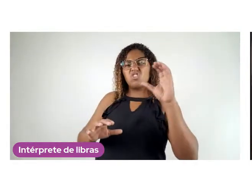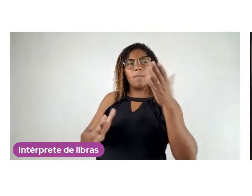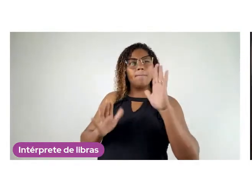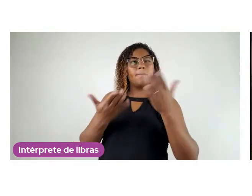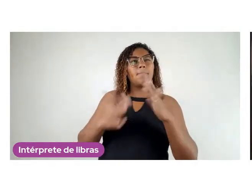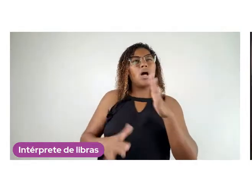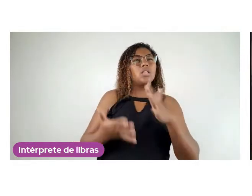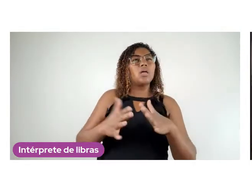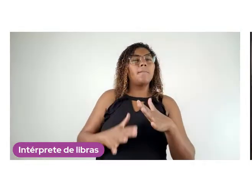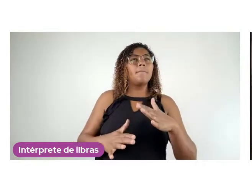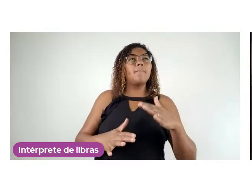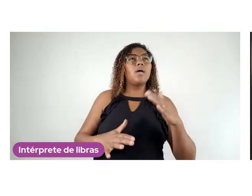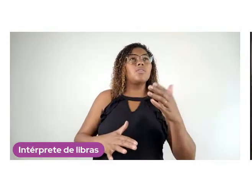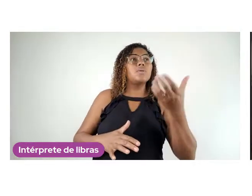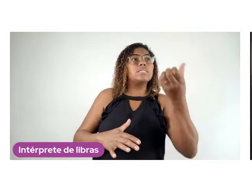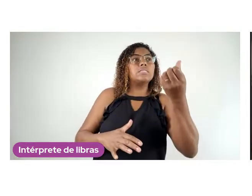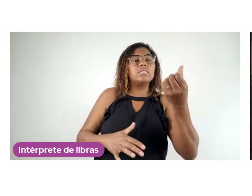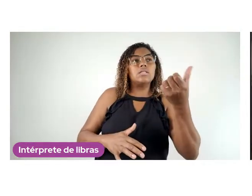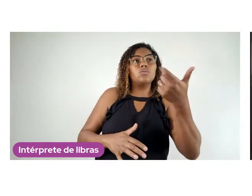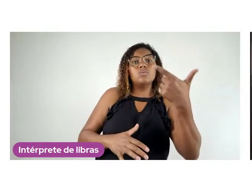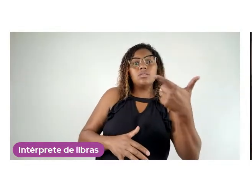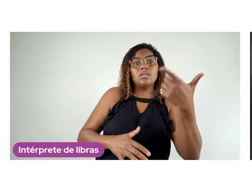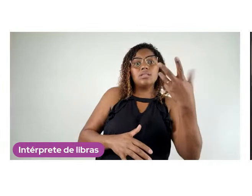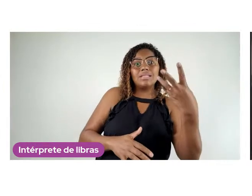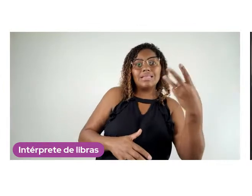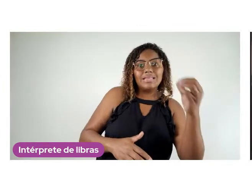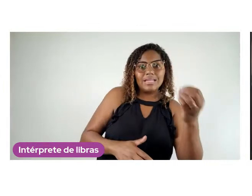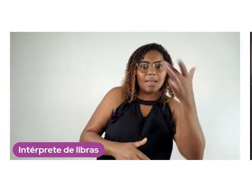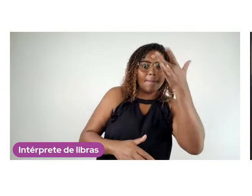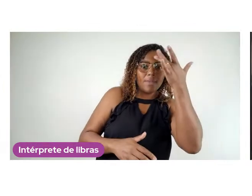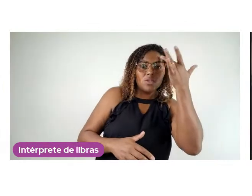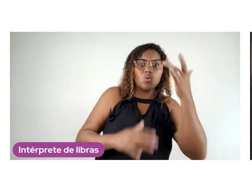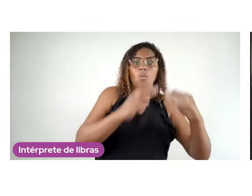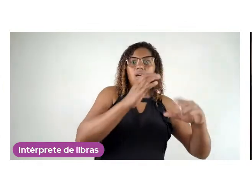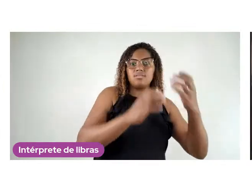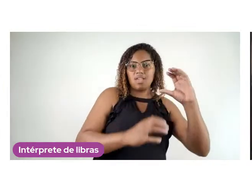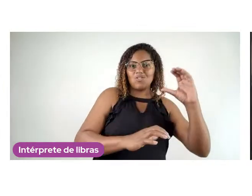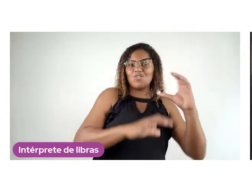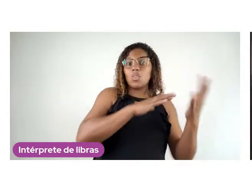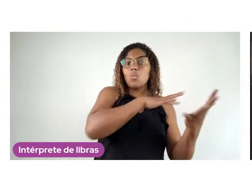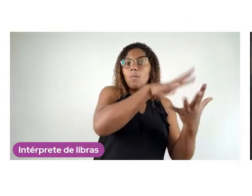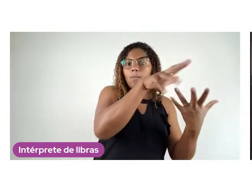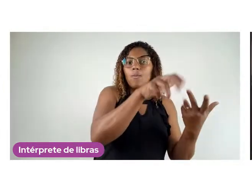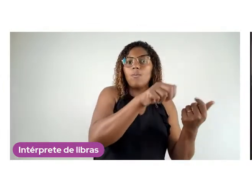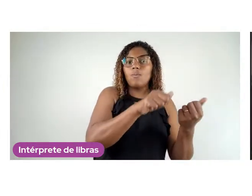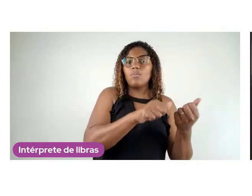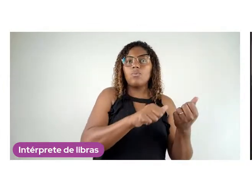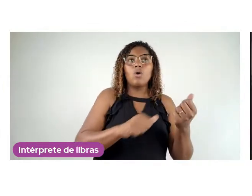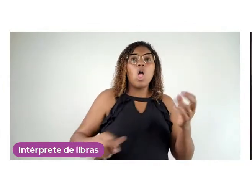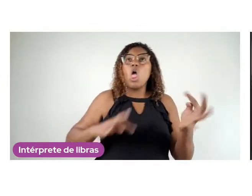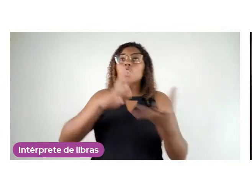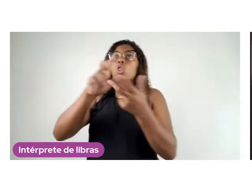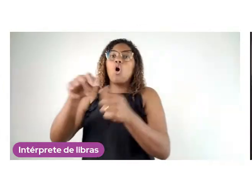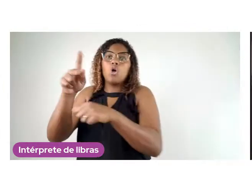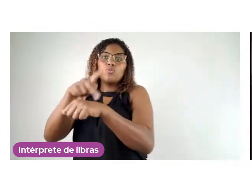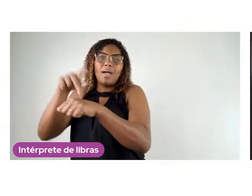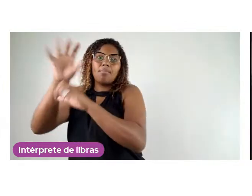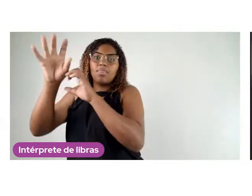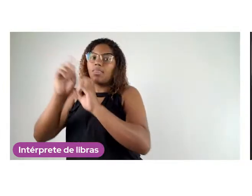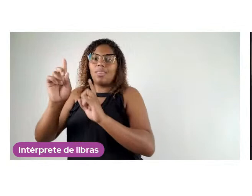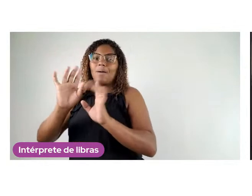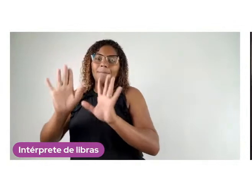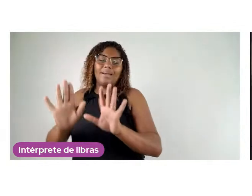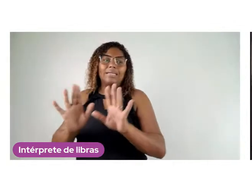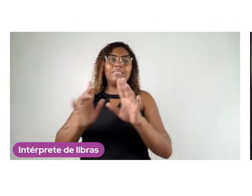230 cientistas do mundo inteiro, dos 195 países, não de todos os 195 países, mas de